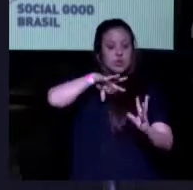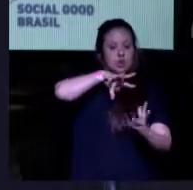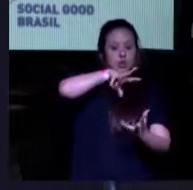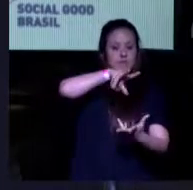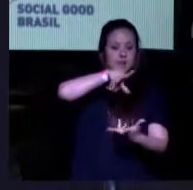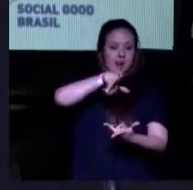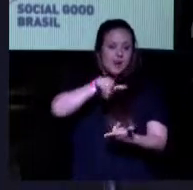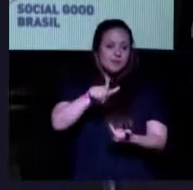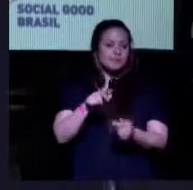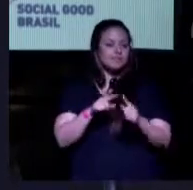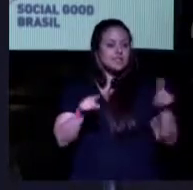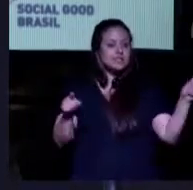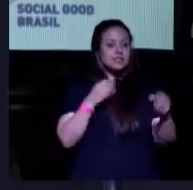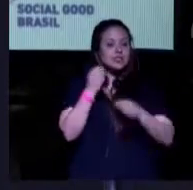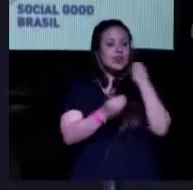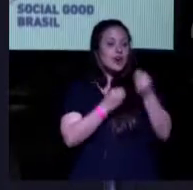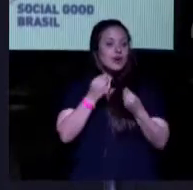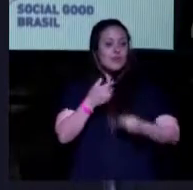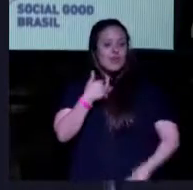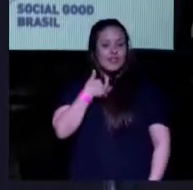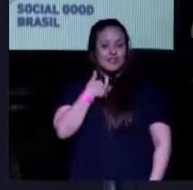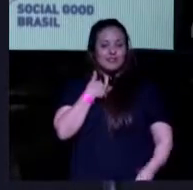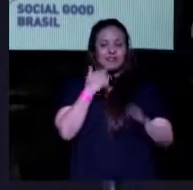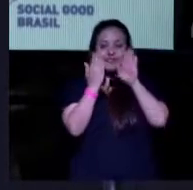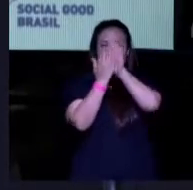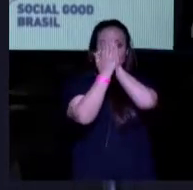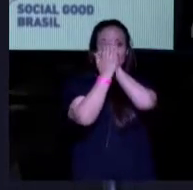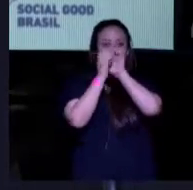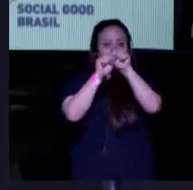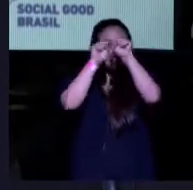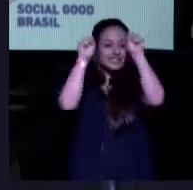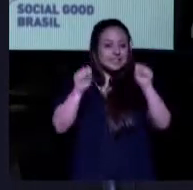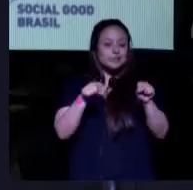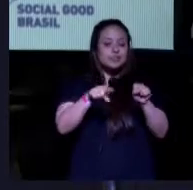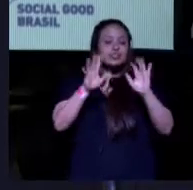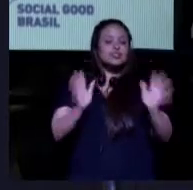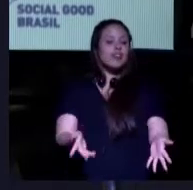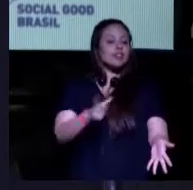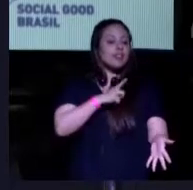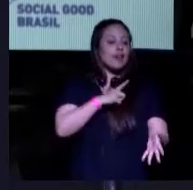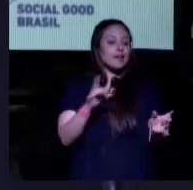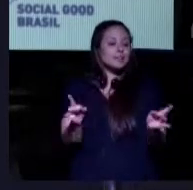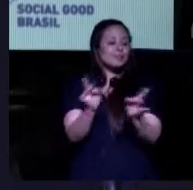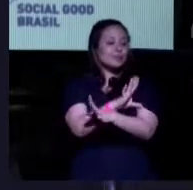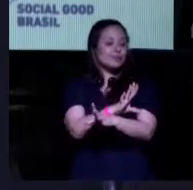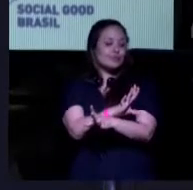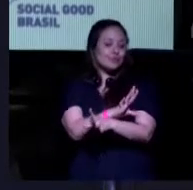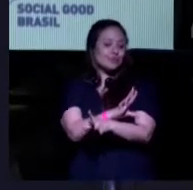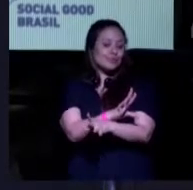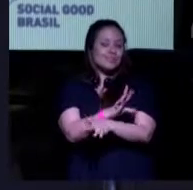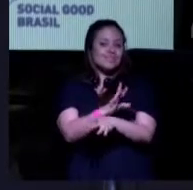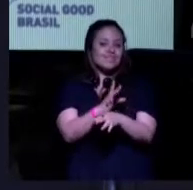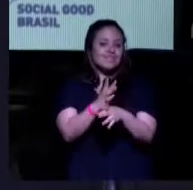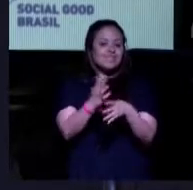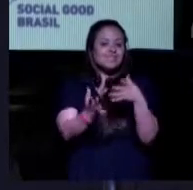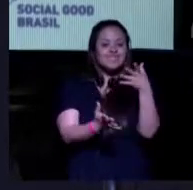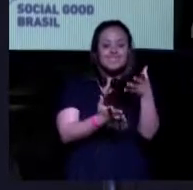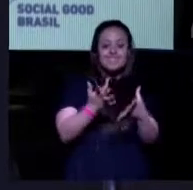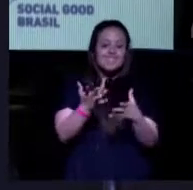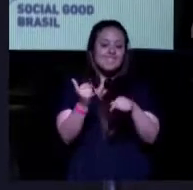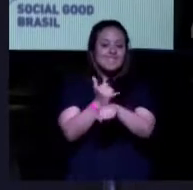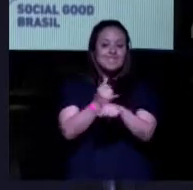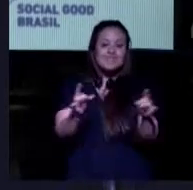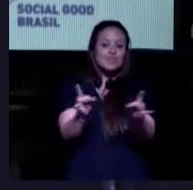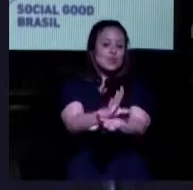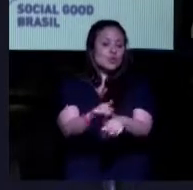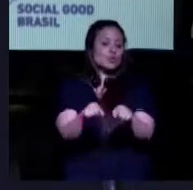de um sistema que já tem um desenho né e eu acho que a possibilidade de aprender com inovação